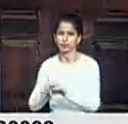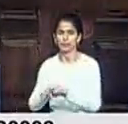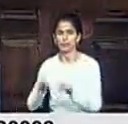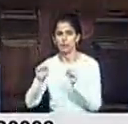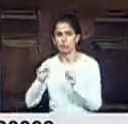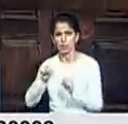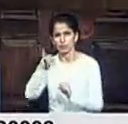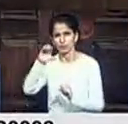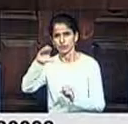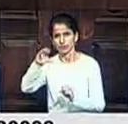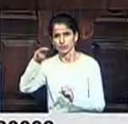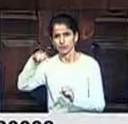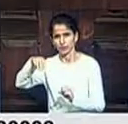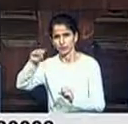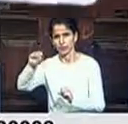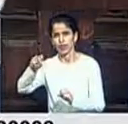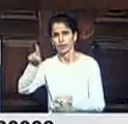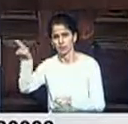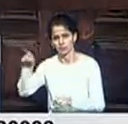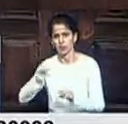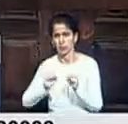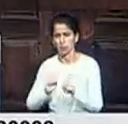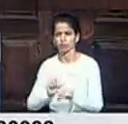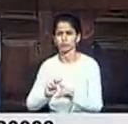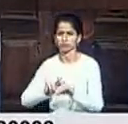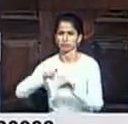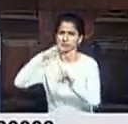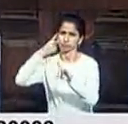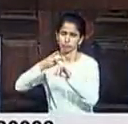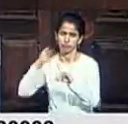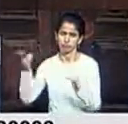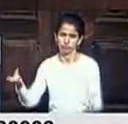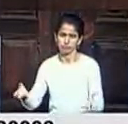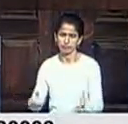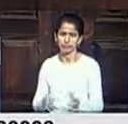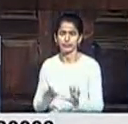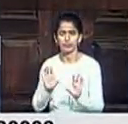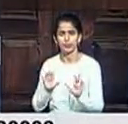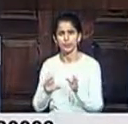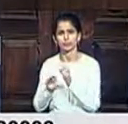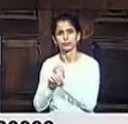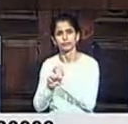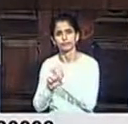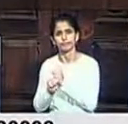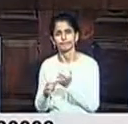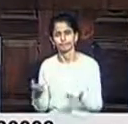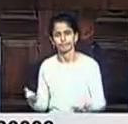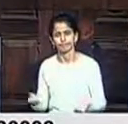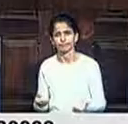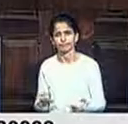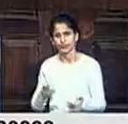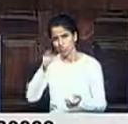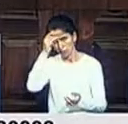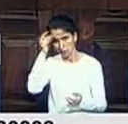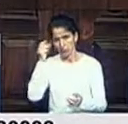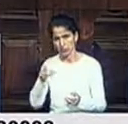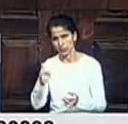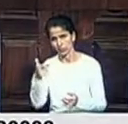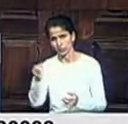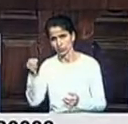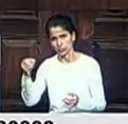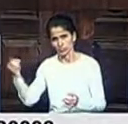diminuir exatamente dos setores populares, que pelas contas do deputado Luiz Paulo, quem está na faixa entre